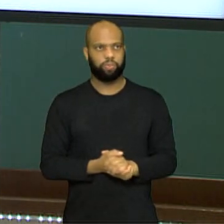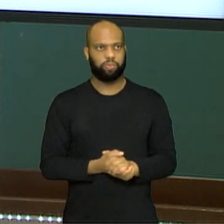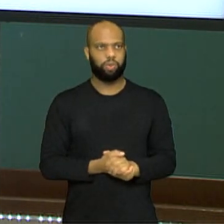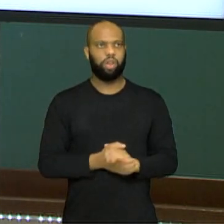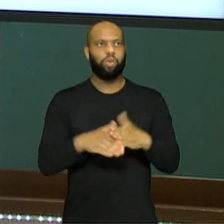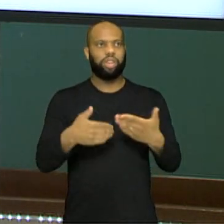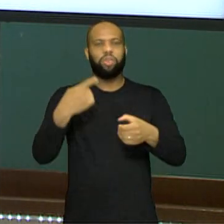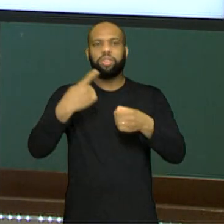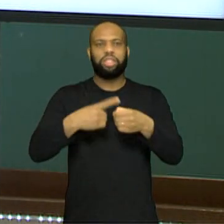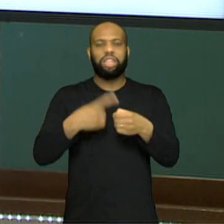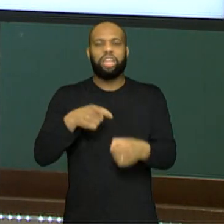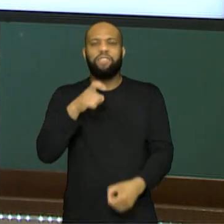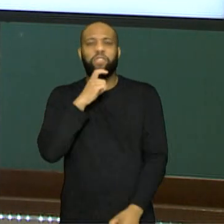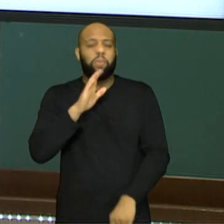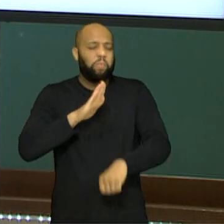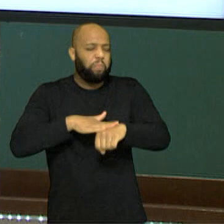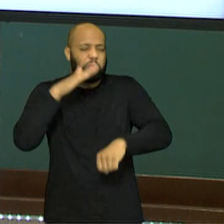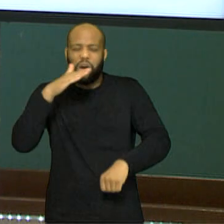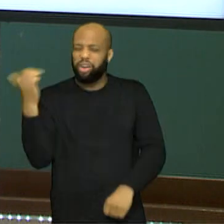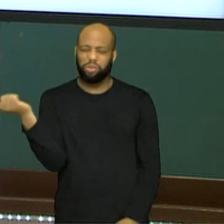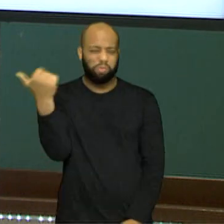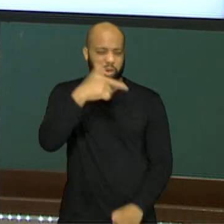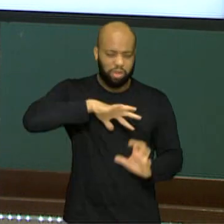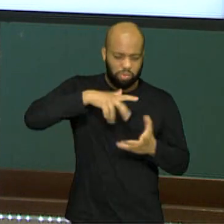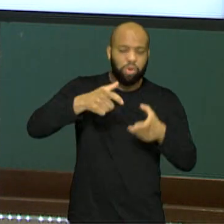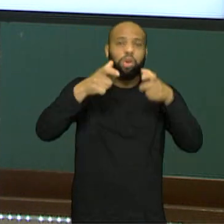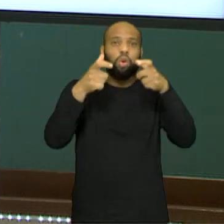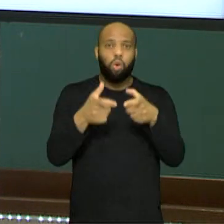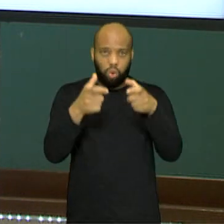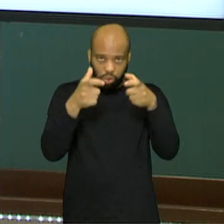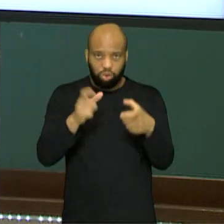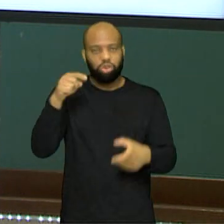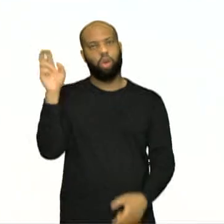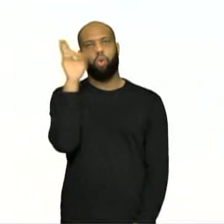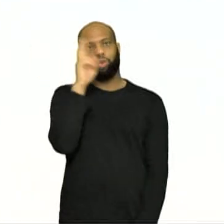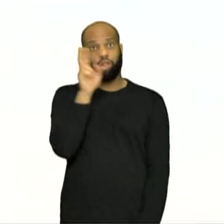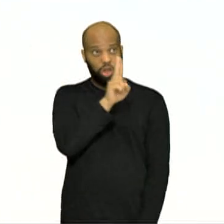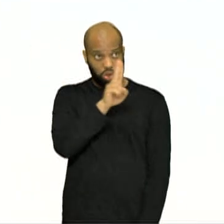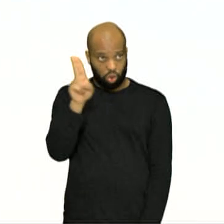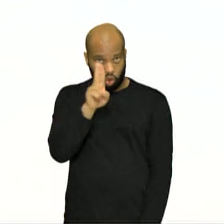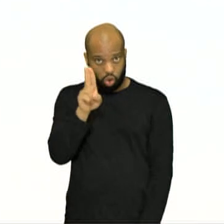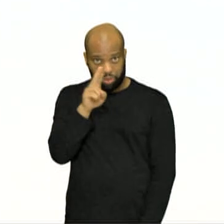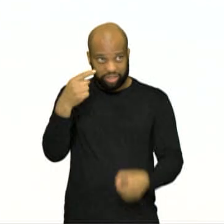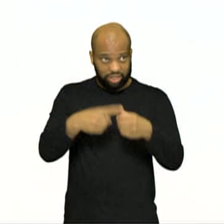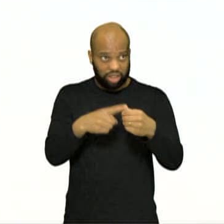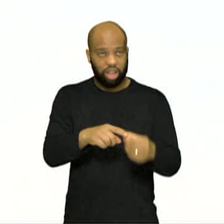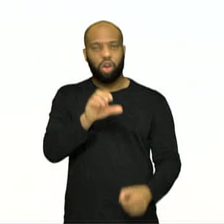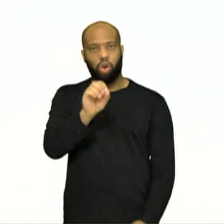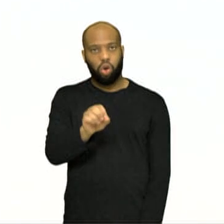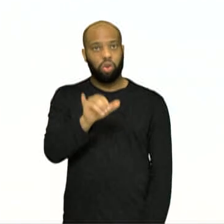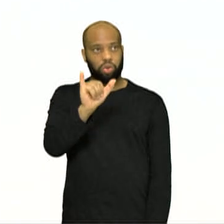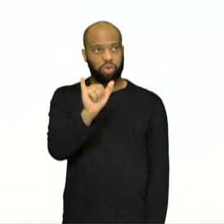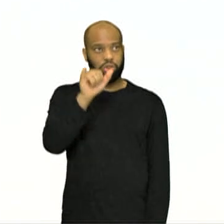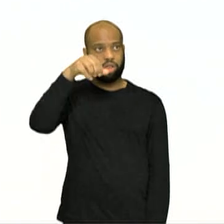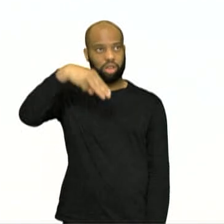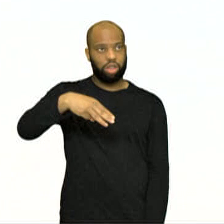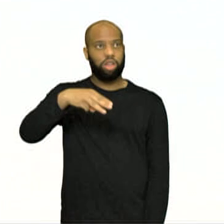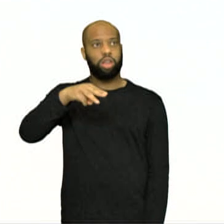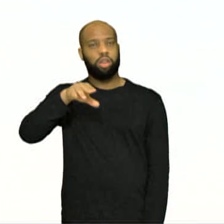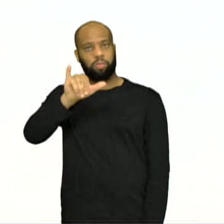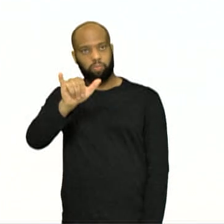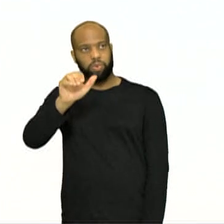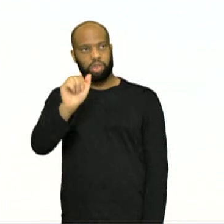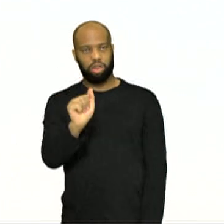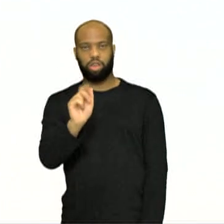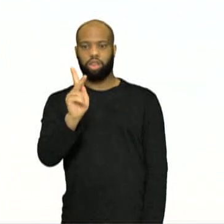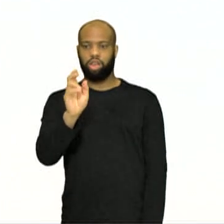A cidade mais fria do mundo fica na Rússia. Oymyakon, onde fica a vida na cidade mais... Como fica, né, a vida